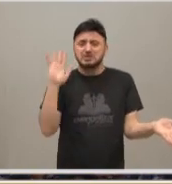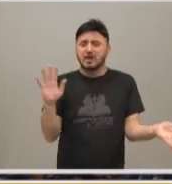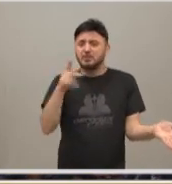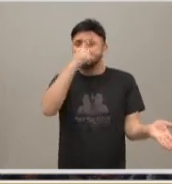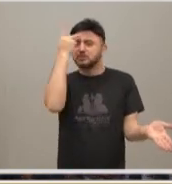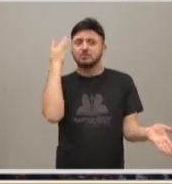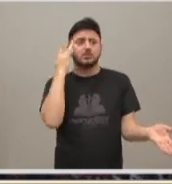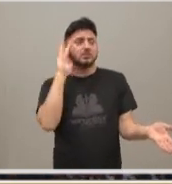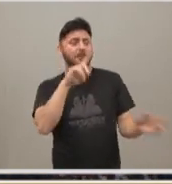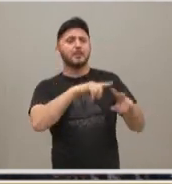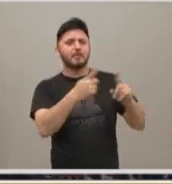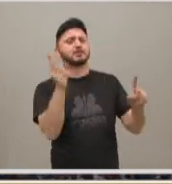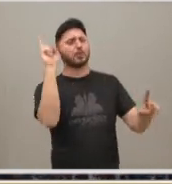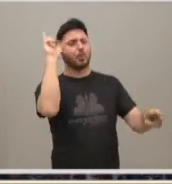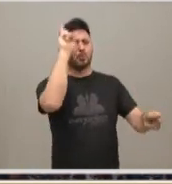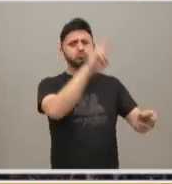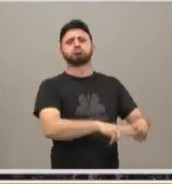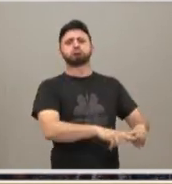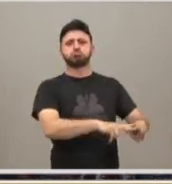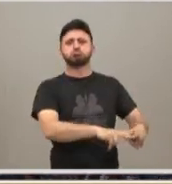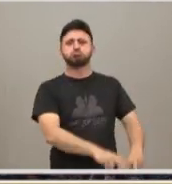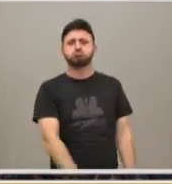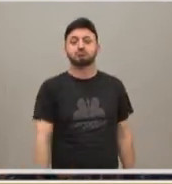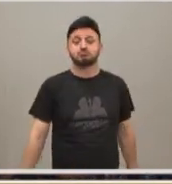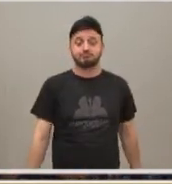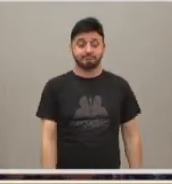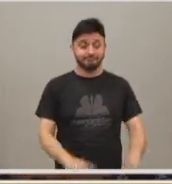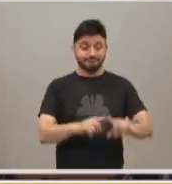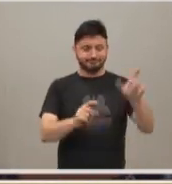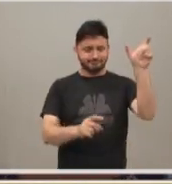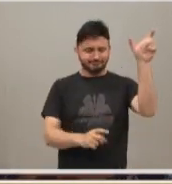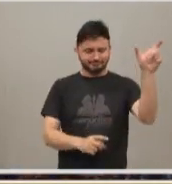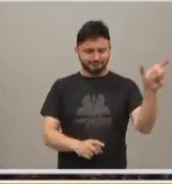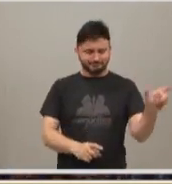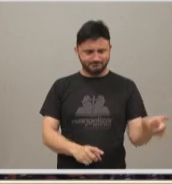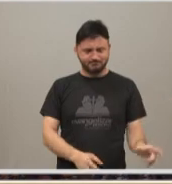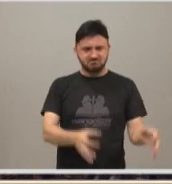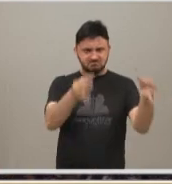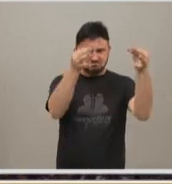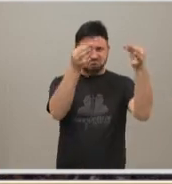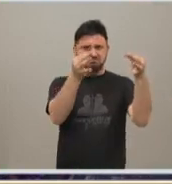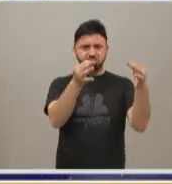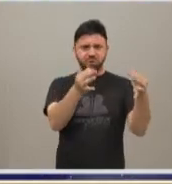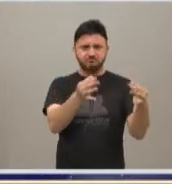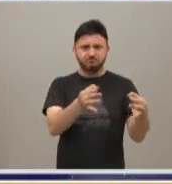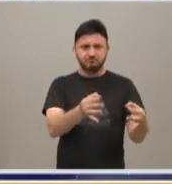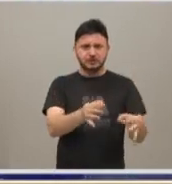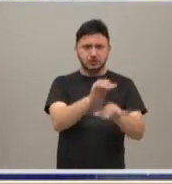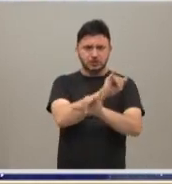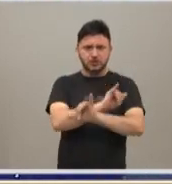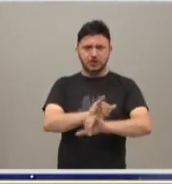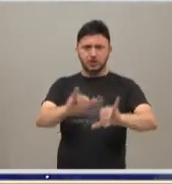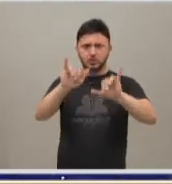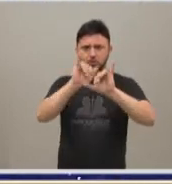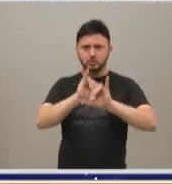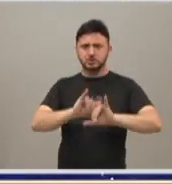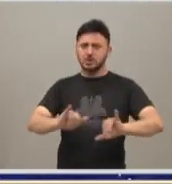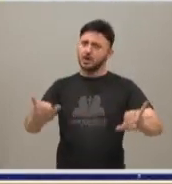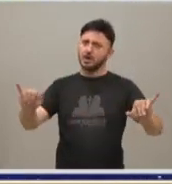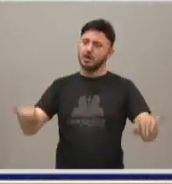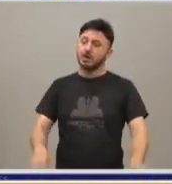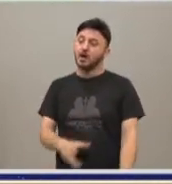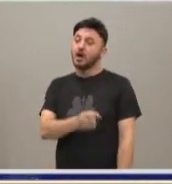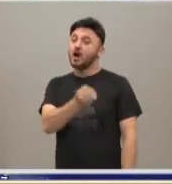quais foram seus pecados. Seu jeito honesto de